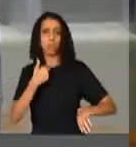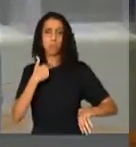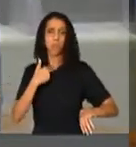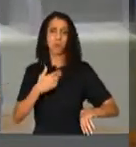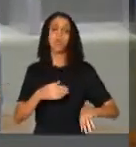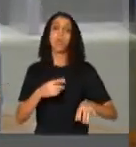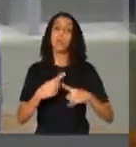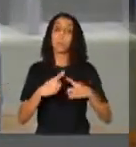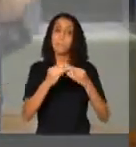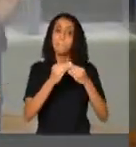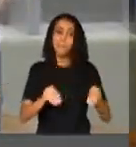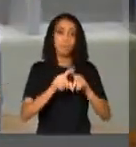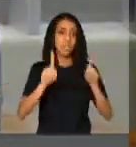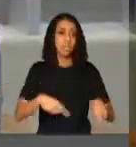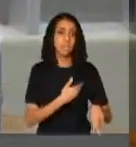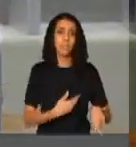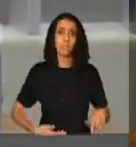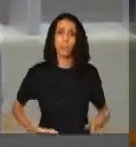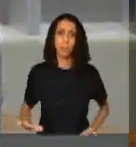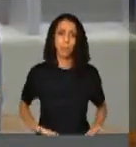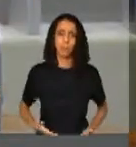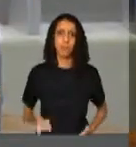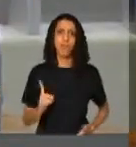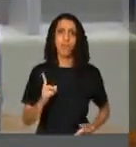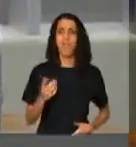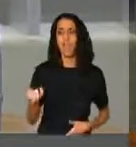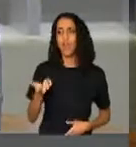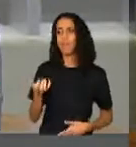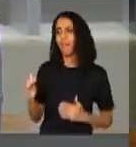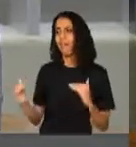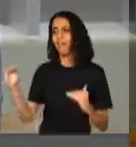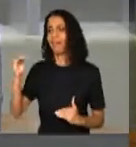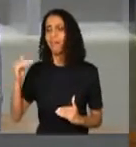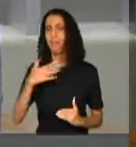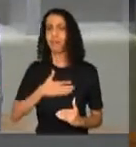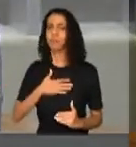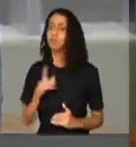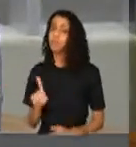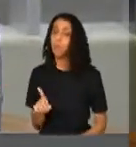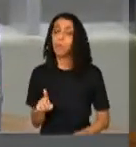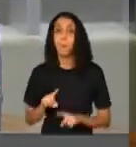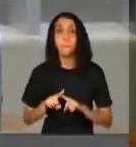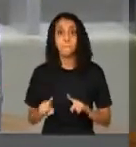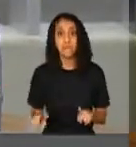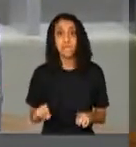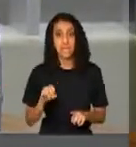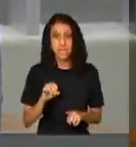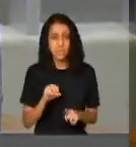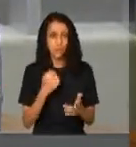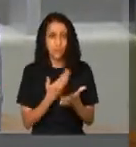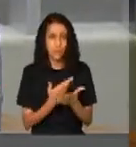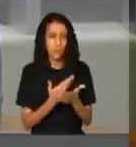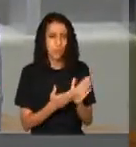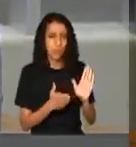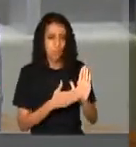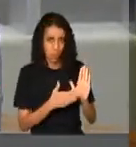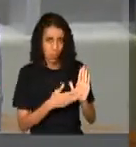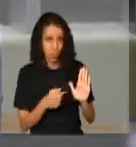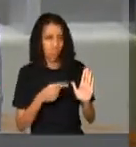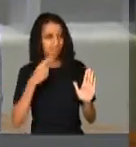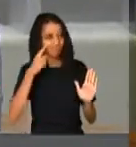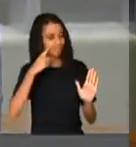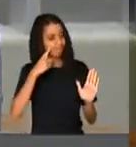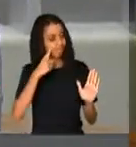atinja os servidores públicos, não temos compromisso com privilégios, mas toda vez que a gente aprofunda a reflexão sobre esse